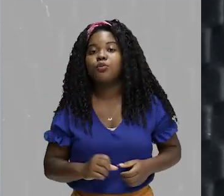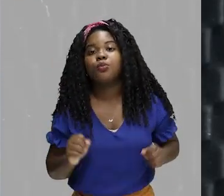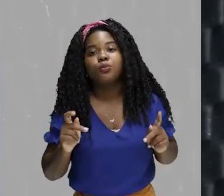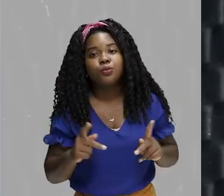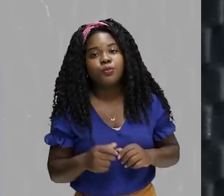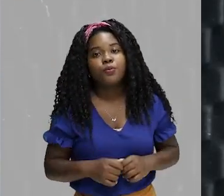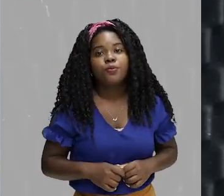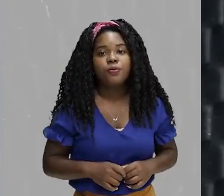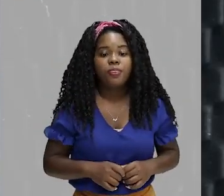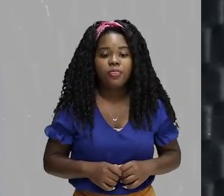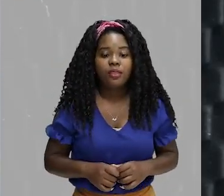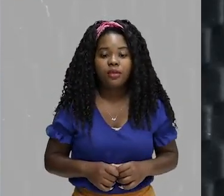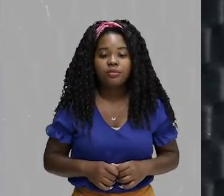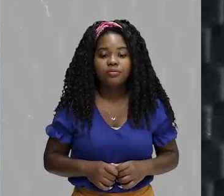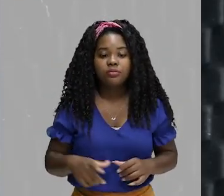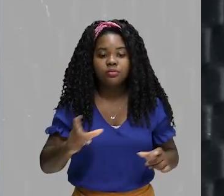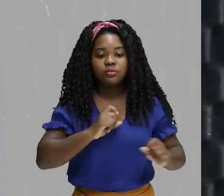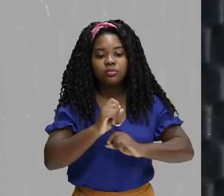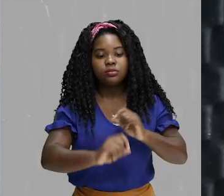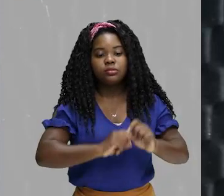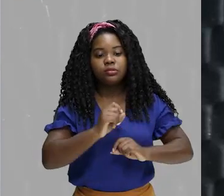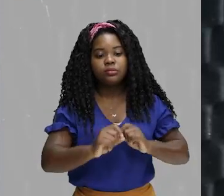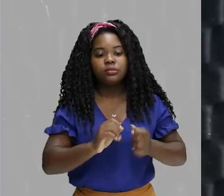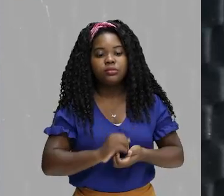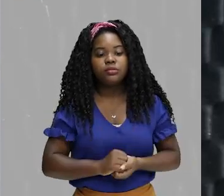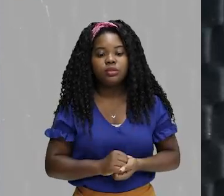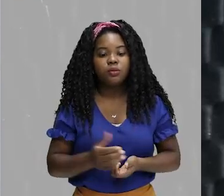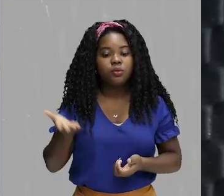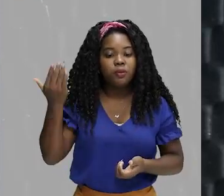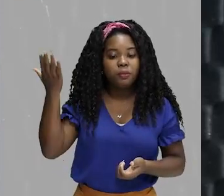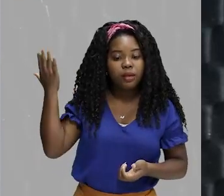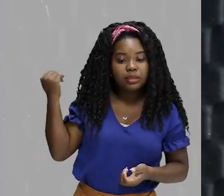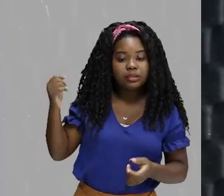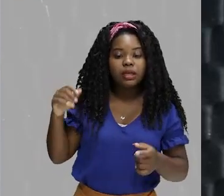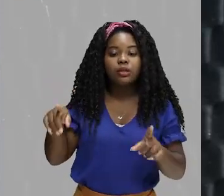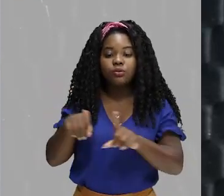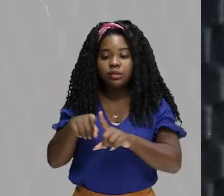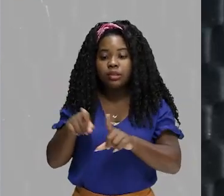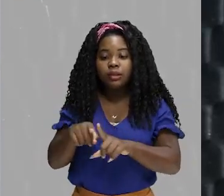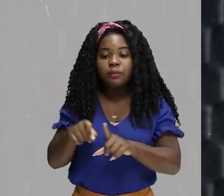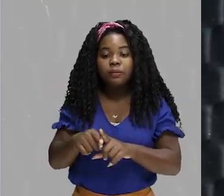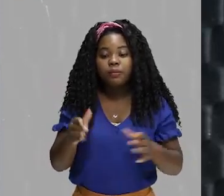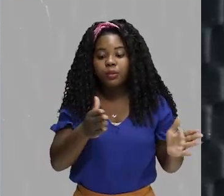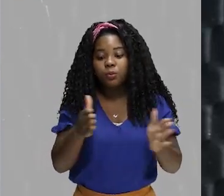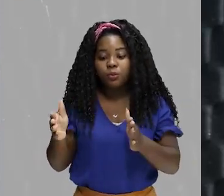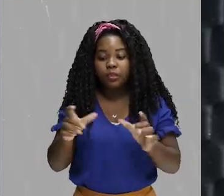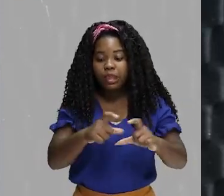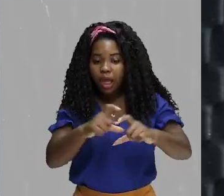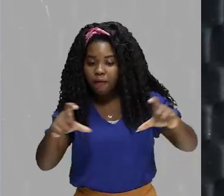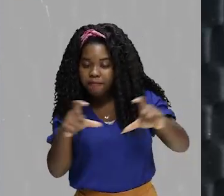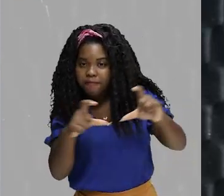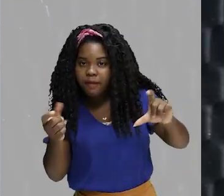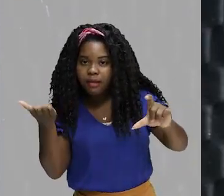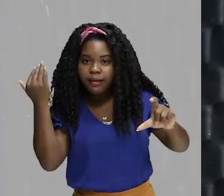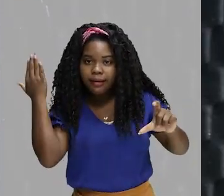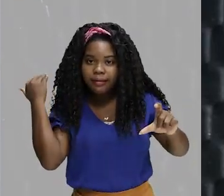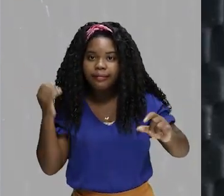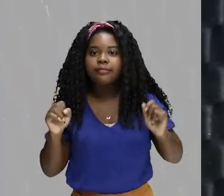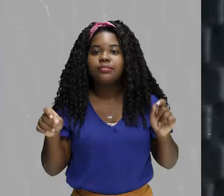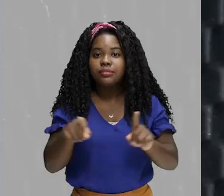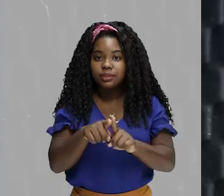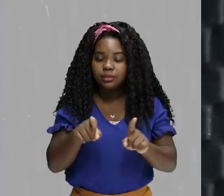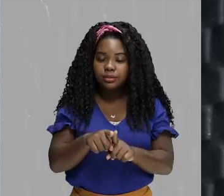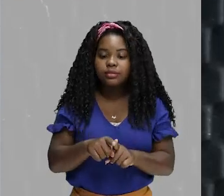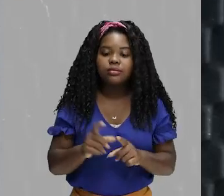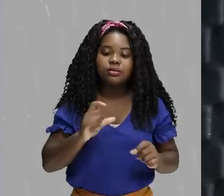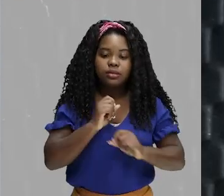tempo composto que expressa uma ação passada em um período passado e se forma com o presente do subjuntivo